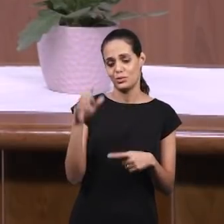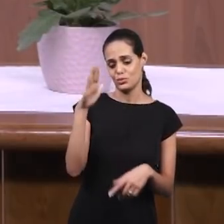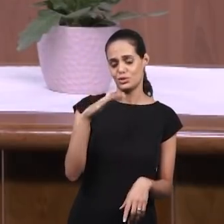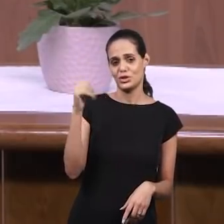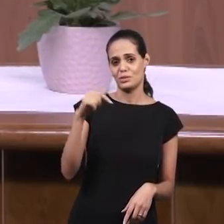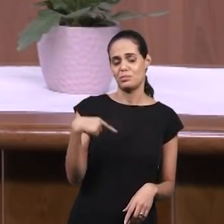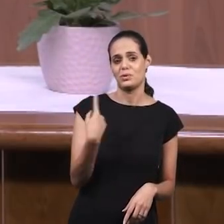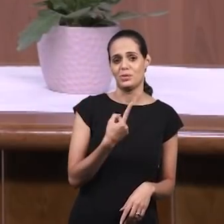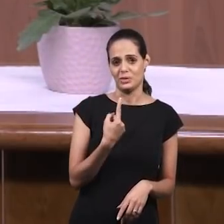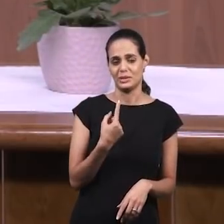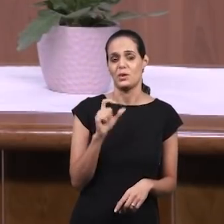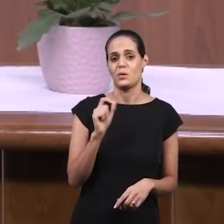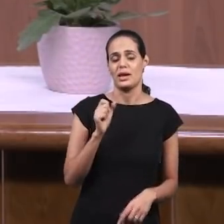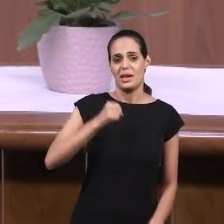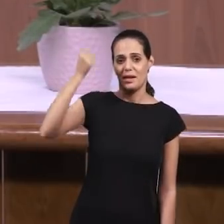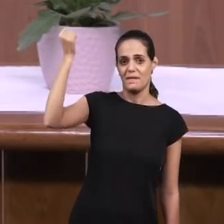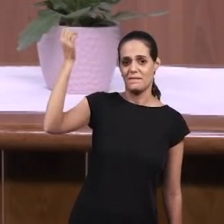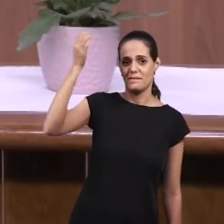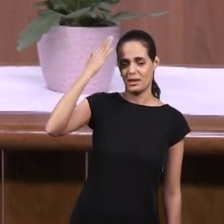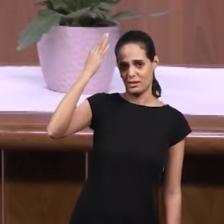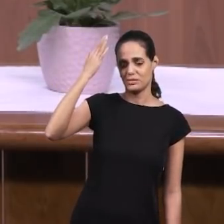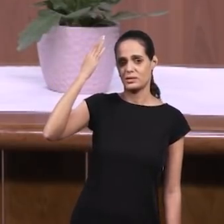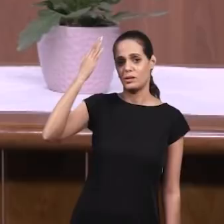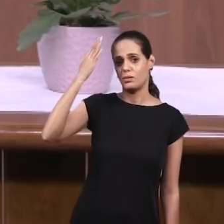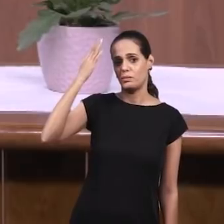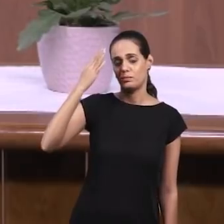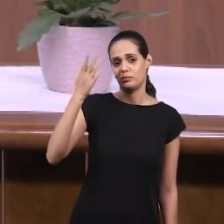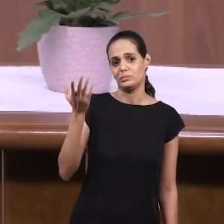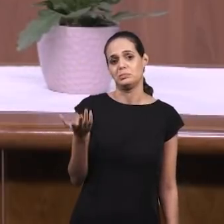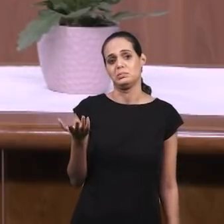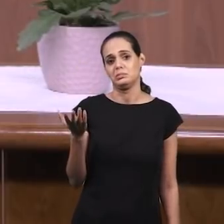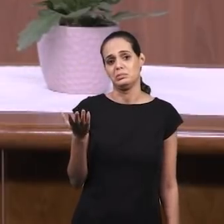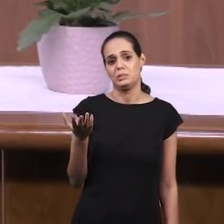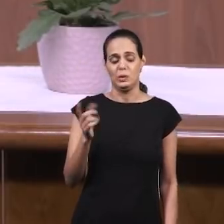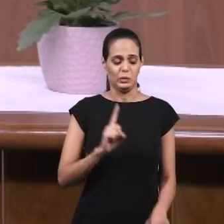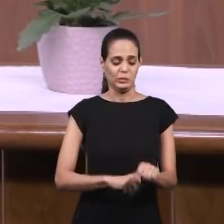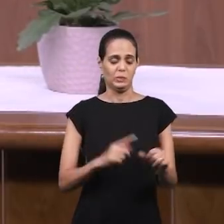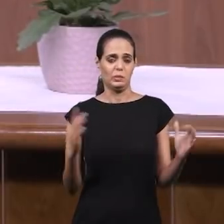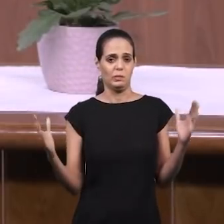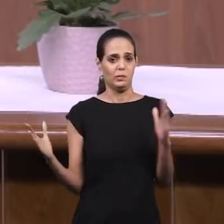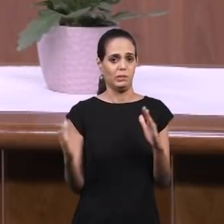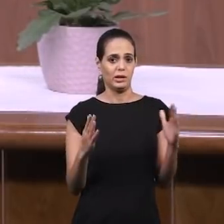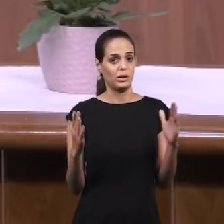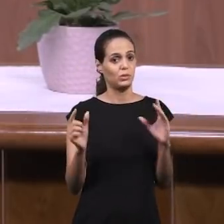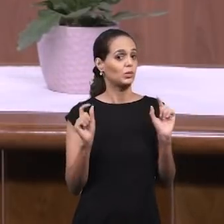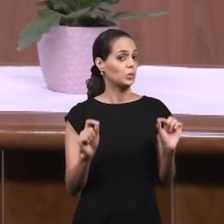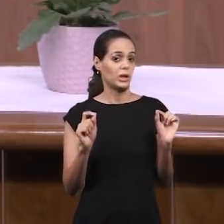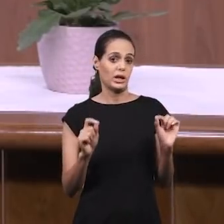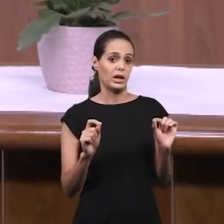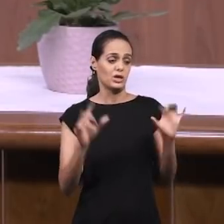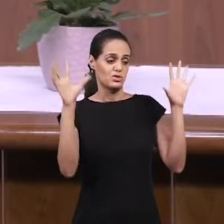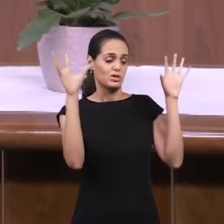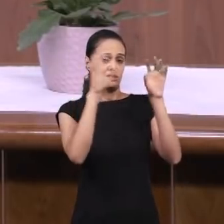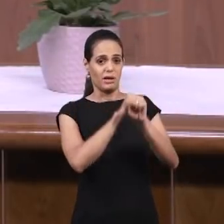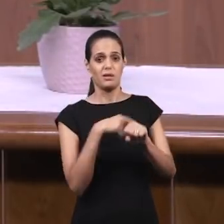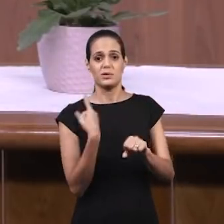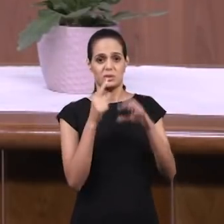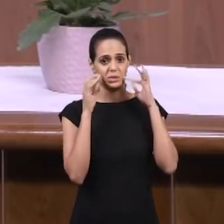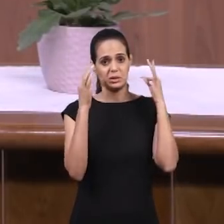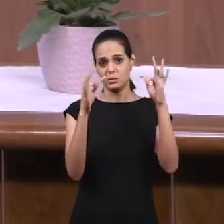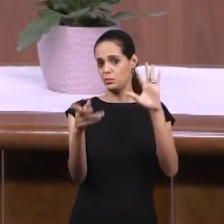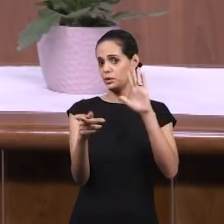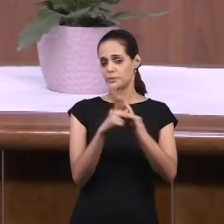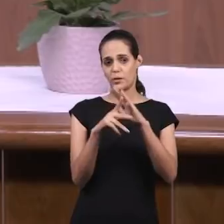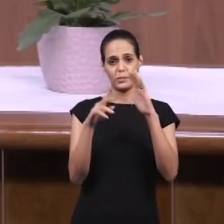sermos luz nas trevas, para sermos sal nesse mundo que aí está, para